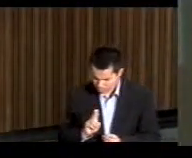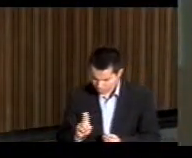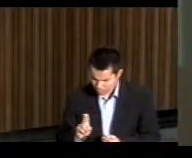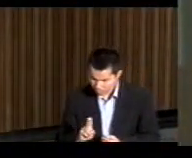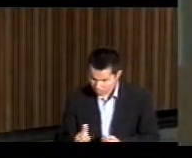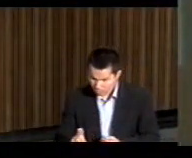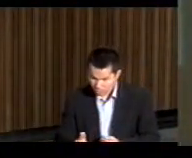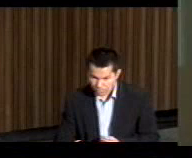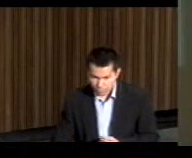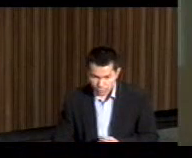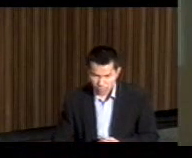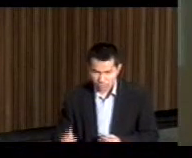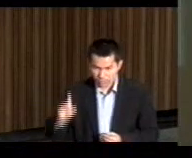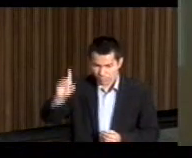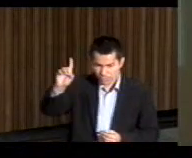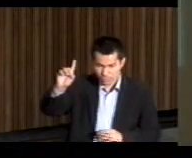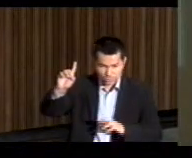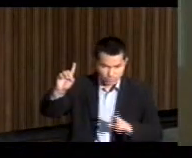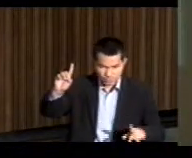ou Yahvé,